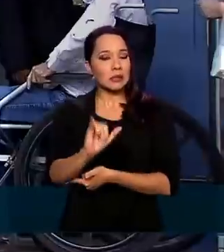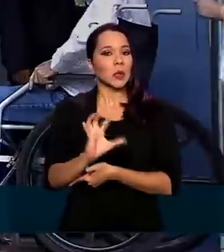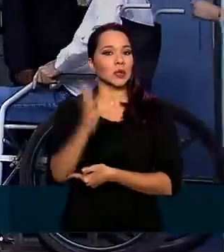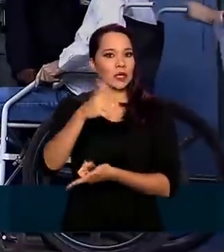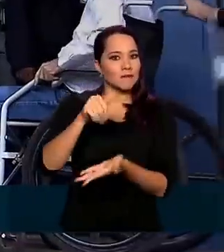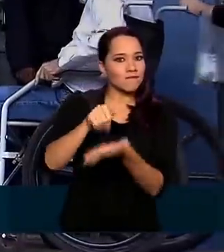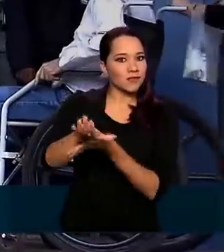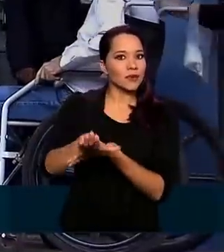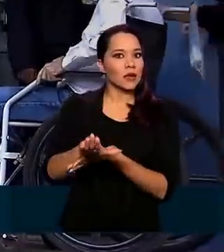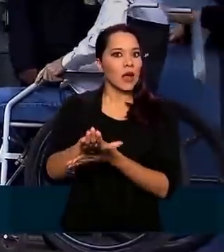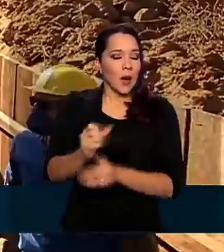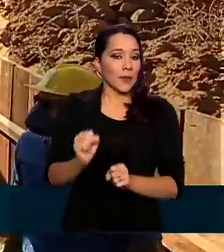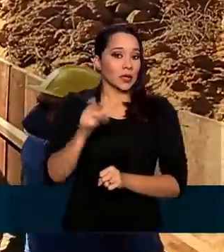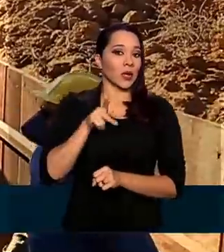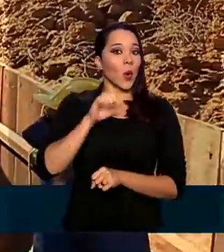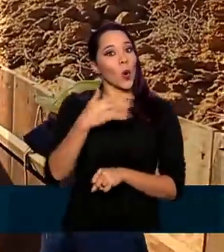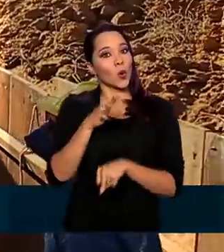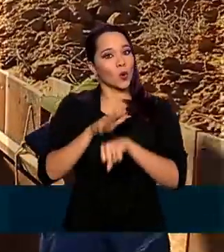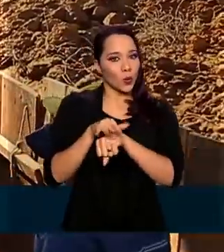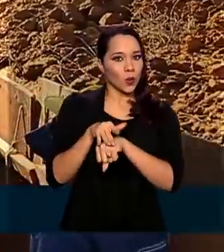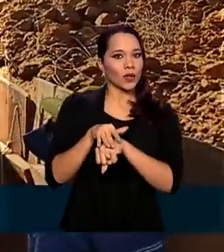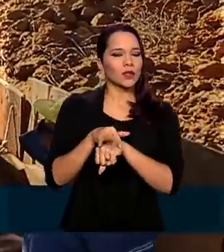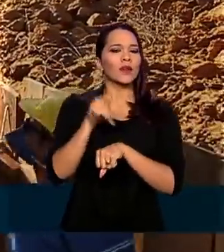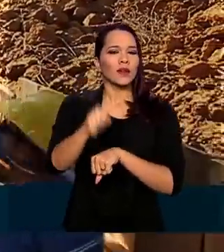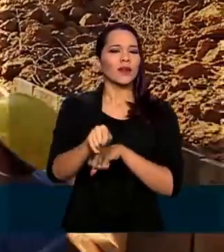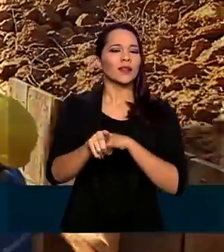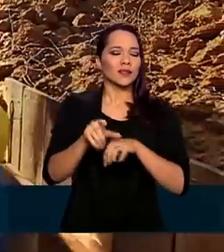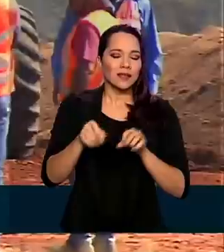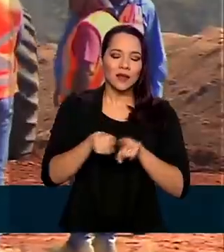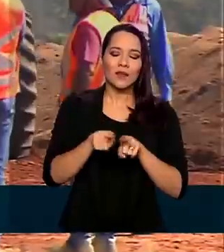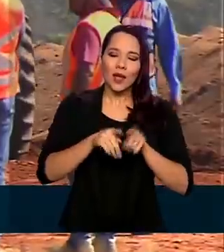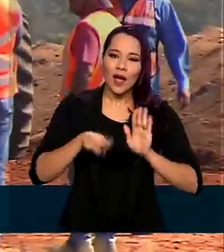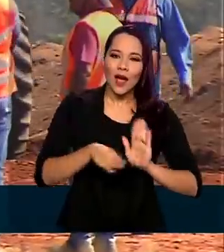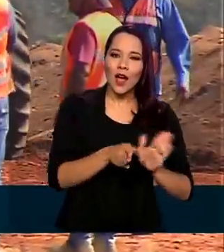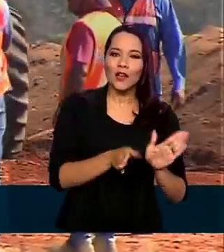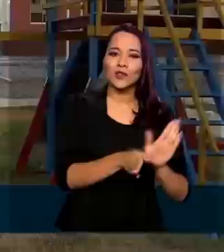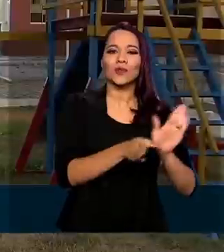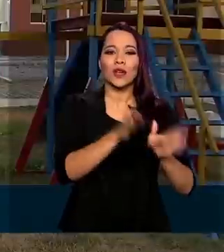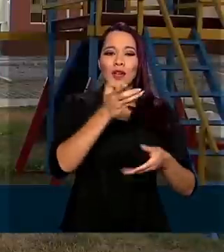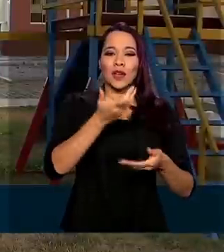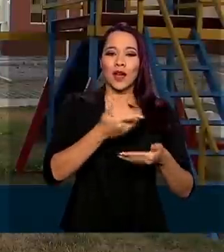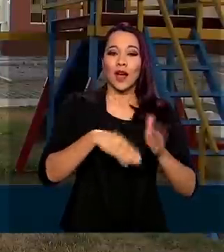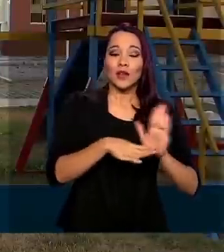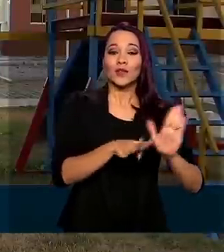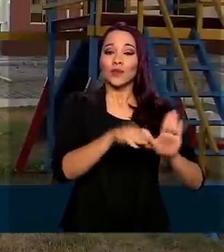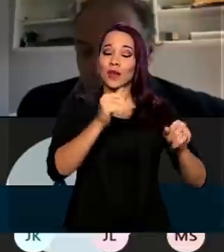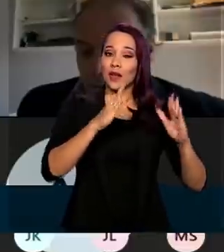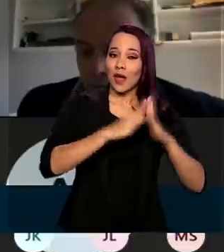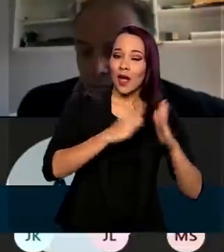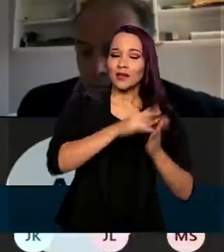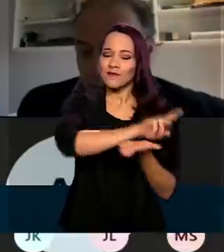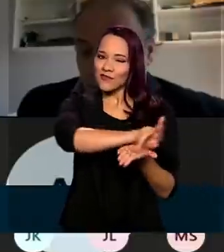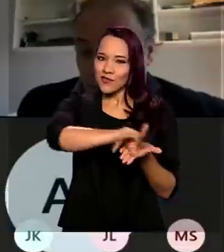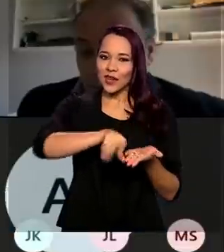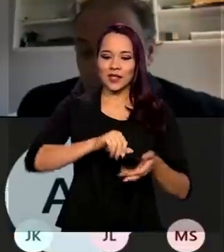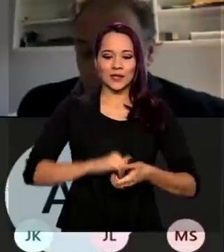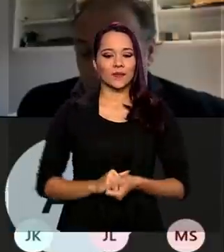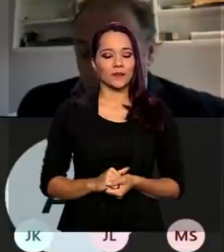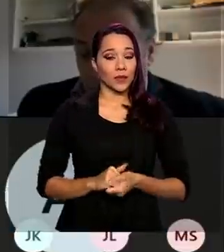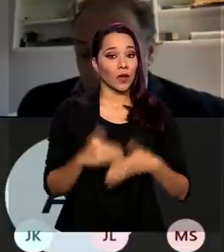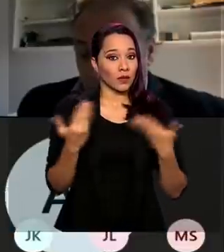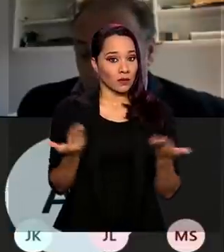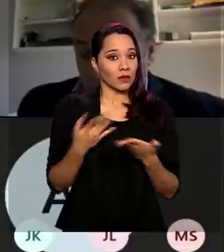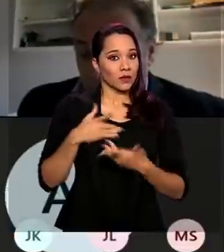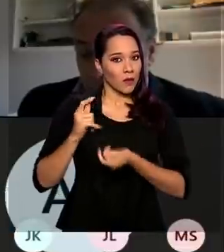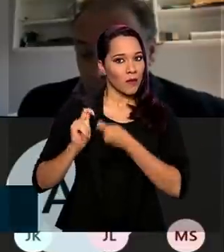aposentadoria e doenças graves o fundo financia obras de saneamento e infraestrutura a agitar o